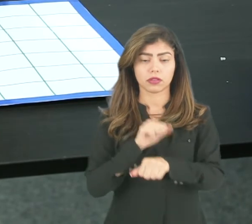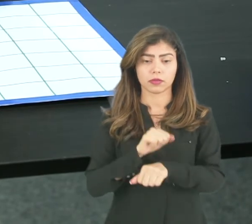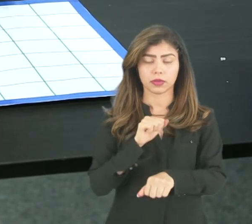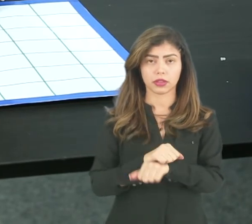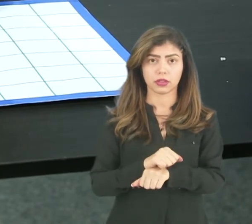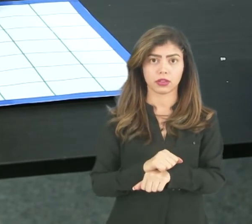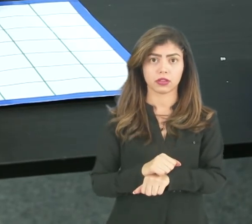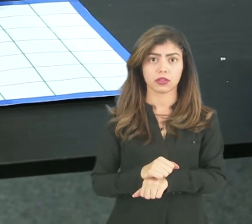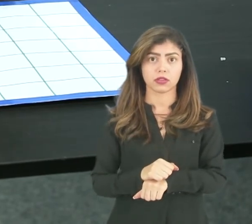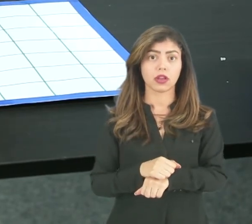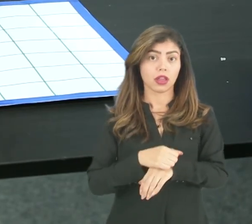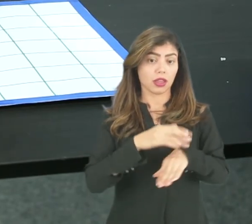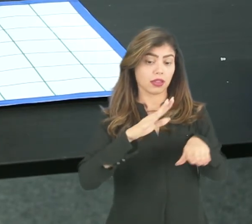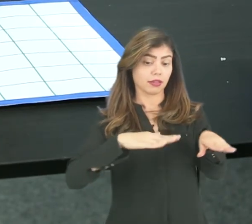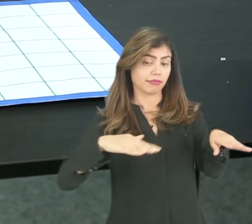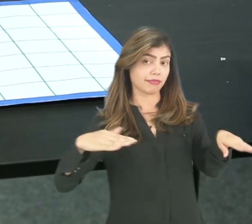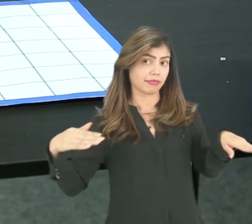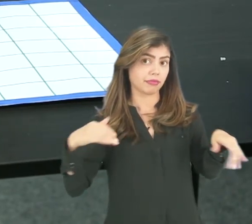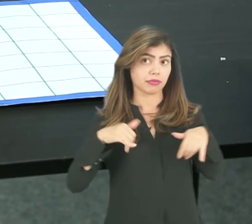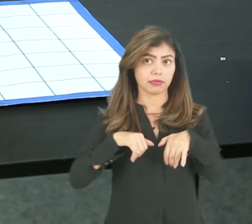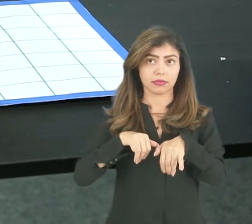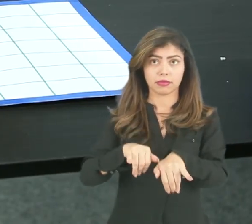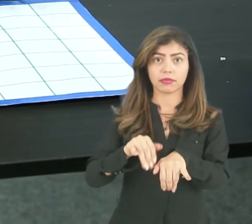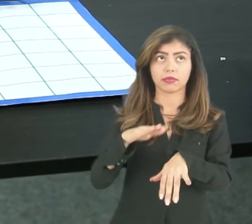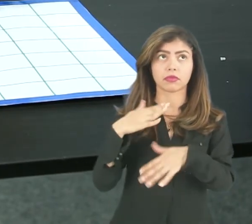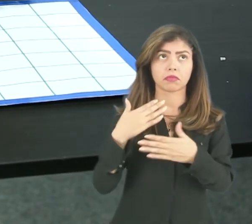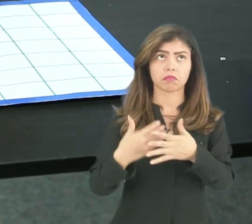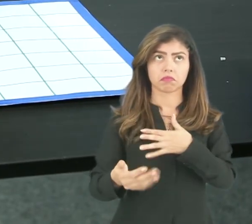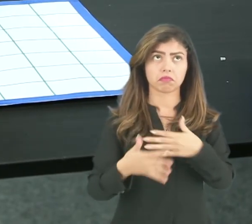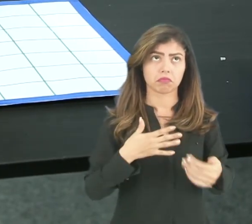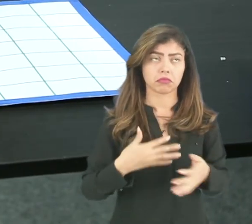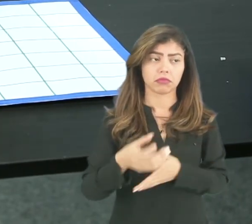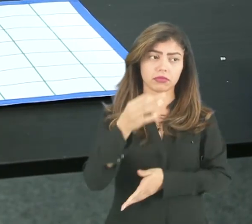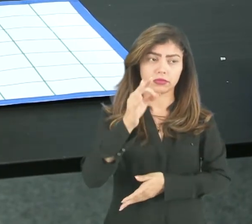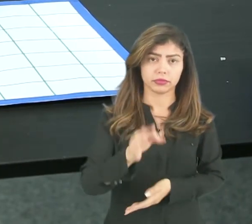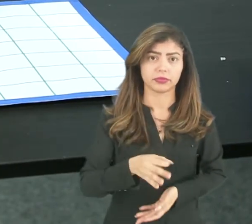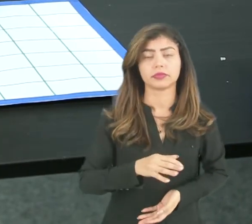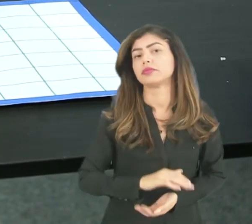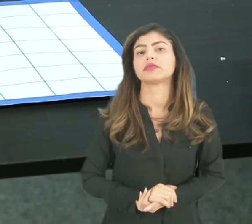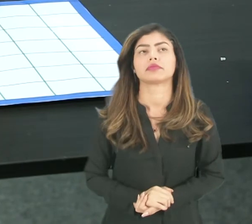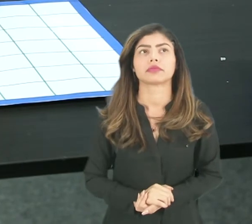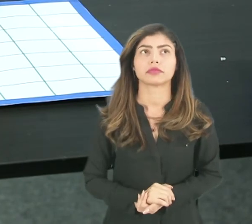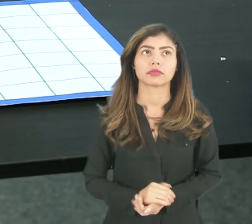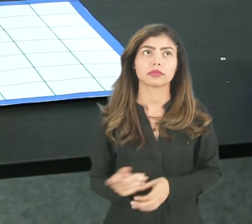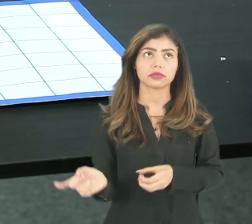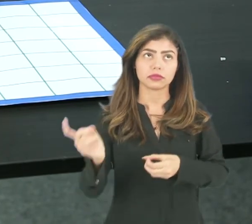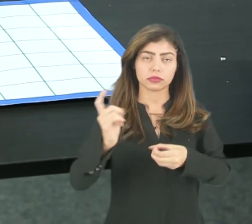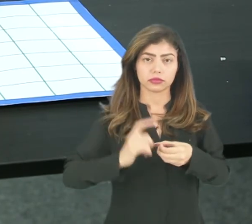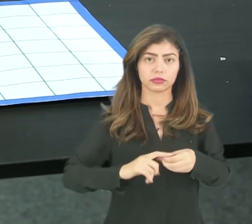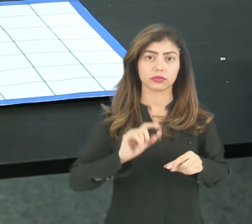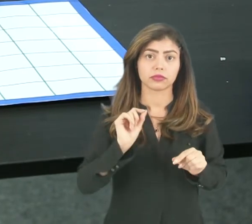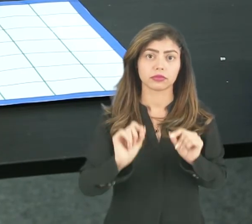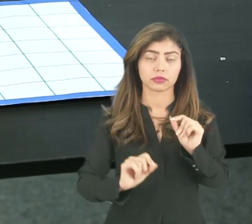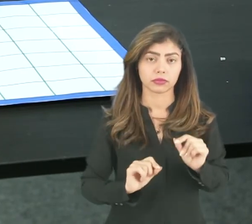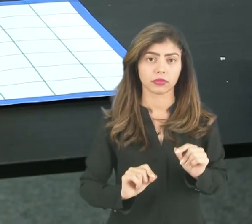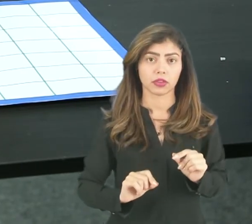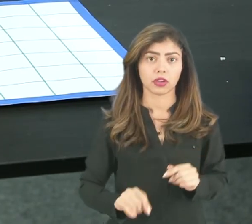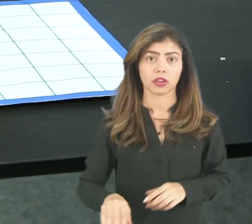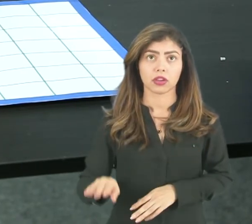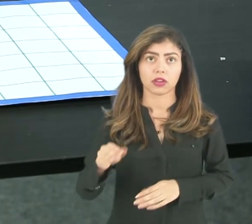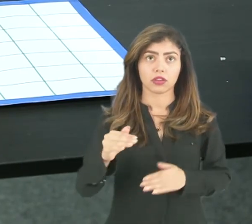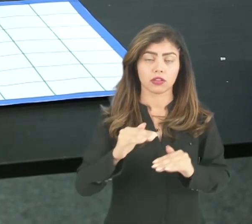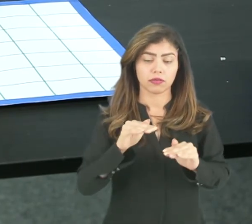no estacionamento de um supermercado qualquer, certinho? E ele está vindo, né? Desceu no ponto